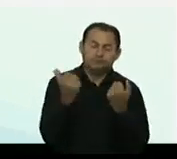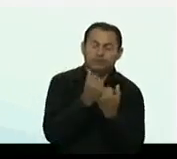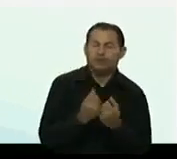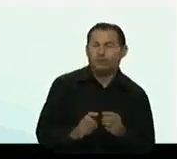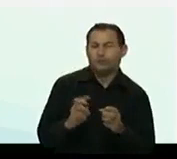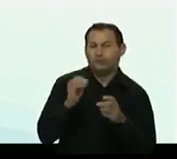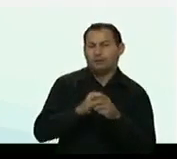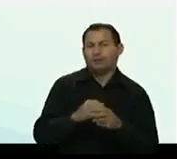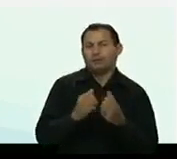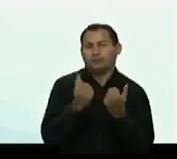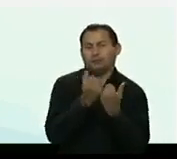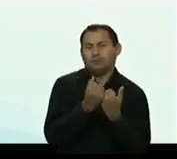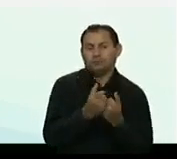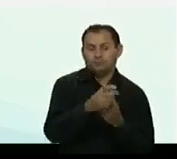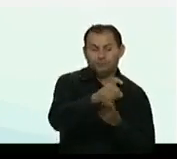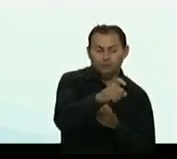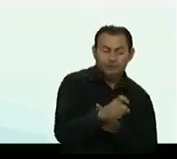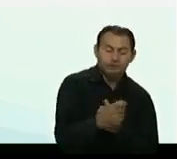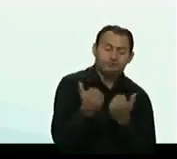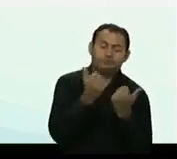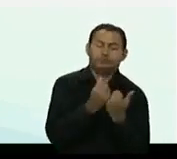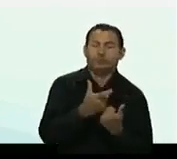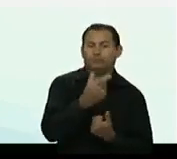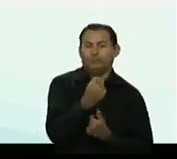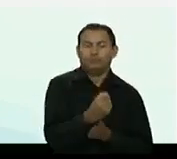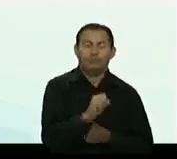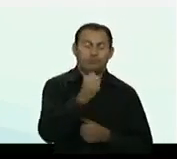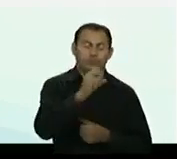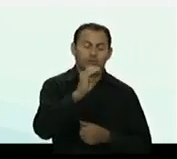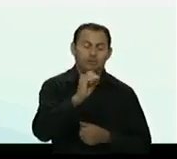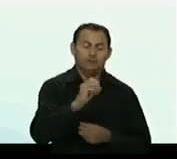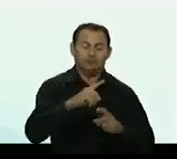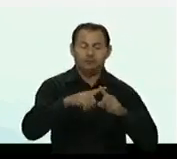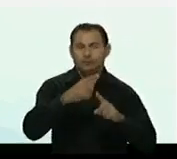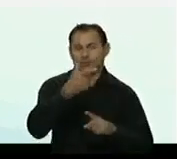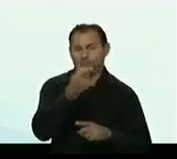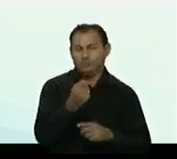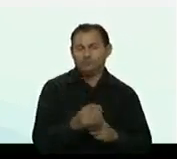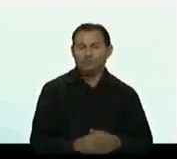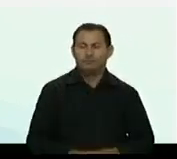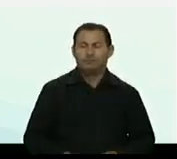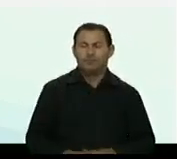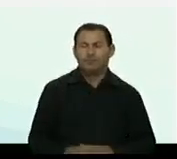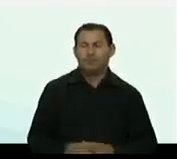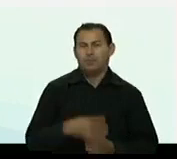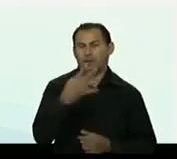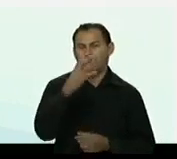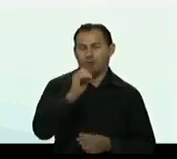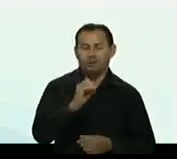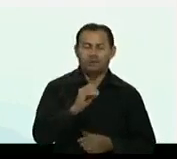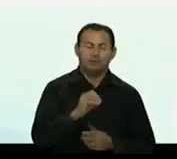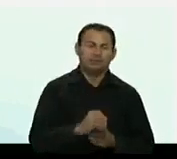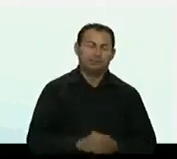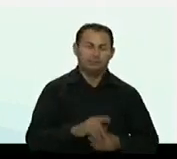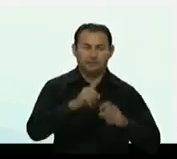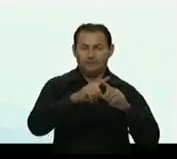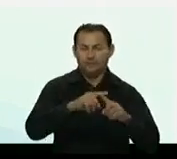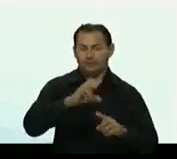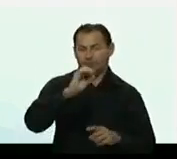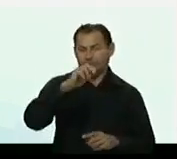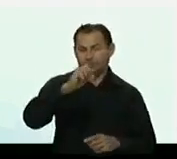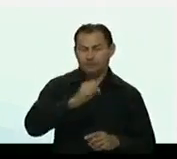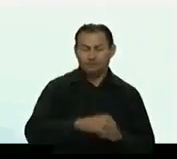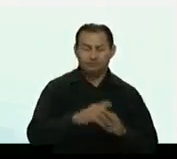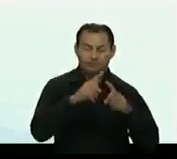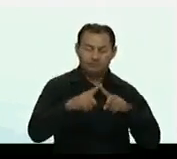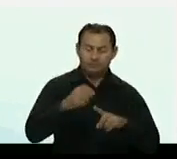20, teremos a seguinte situação. 800 mais 50 vezes 20, 40 vezes seno de 20